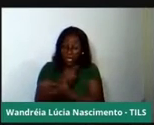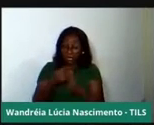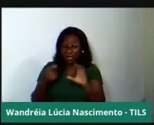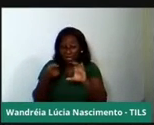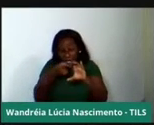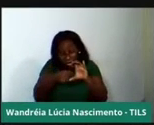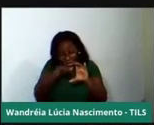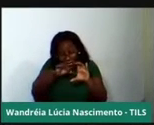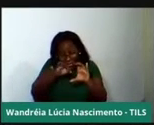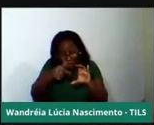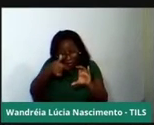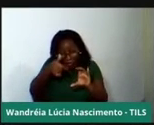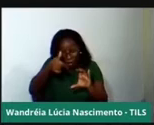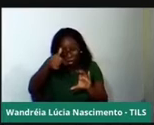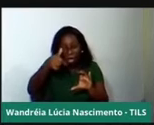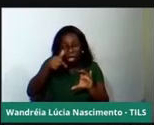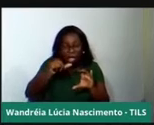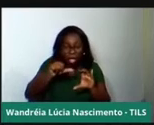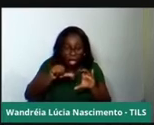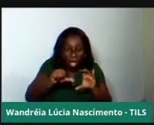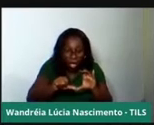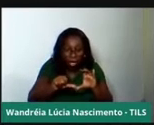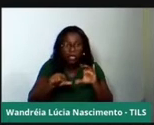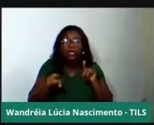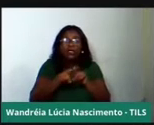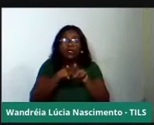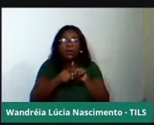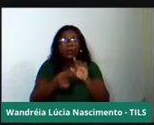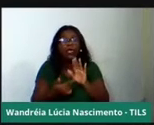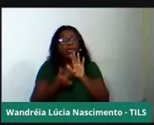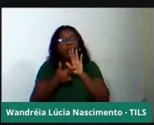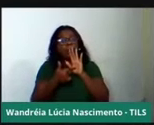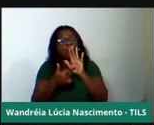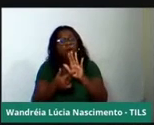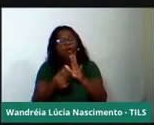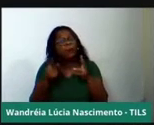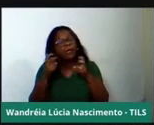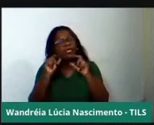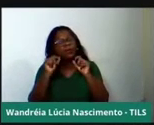a gente observa um aumento de biomarcadores dessa função endotelial.